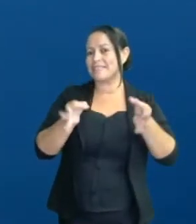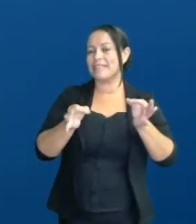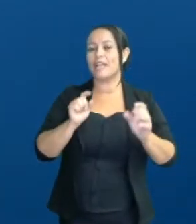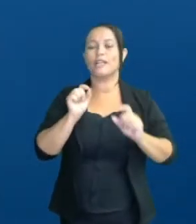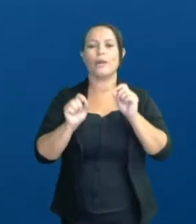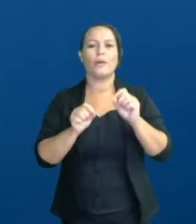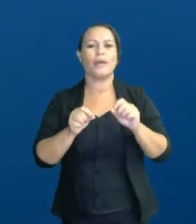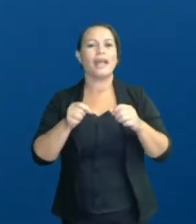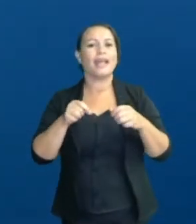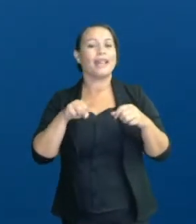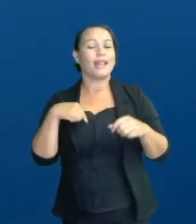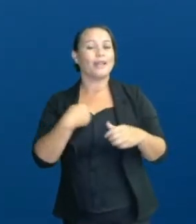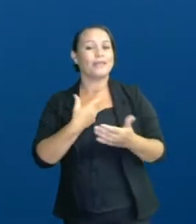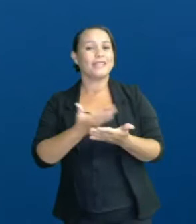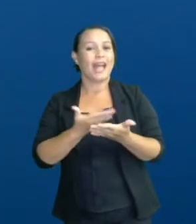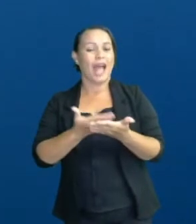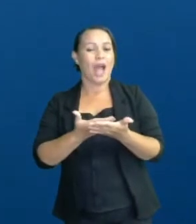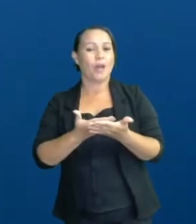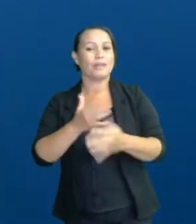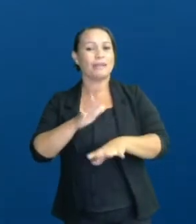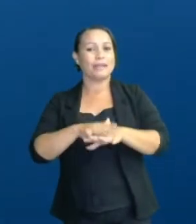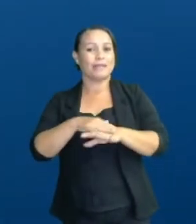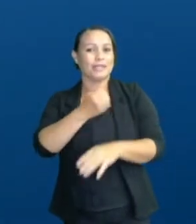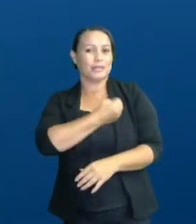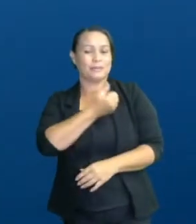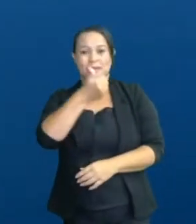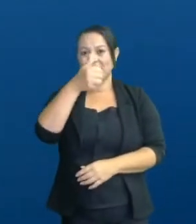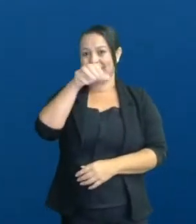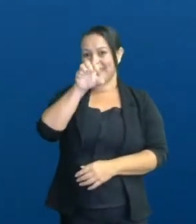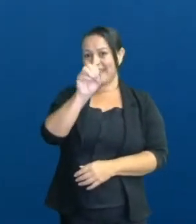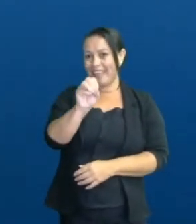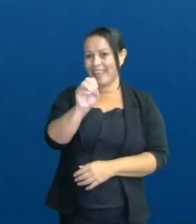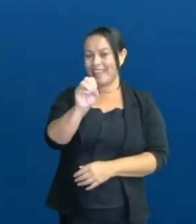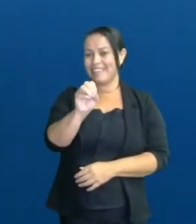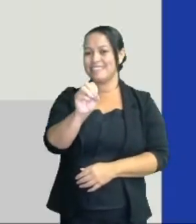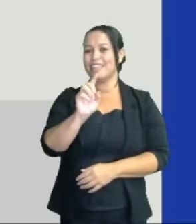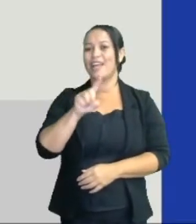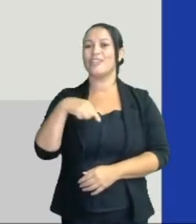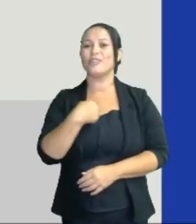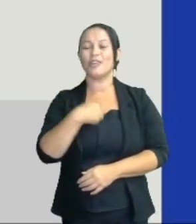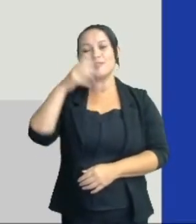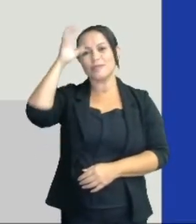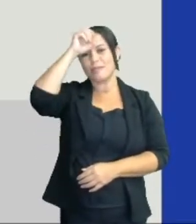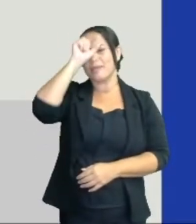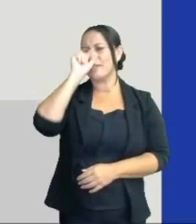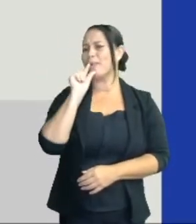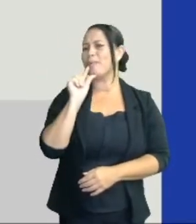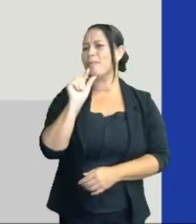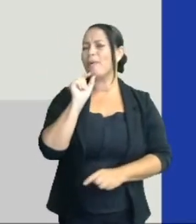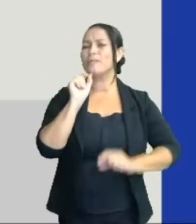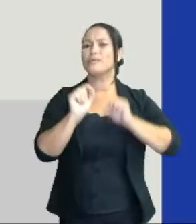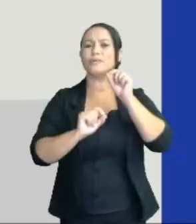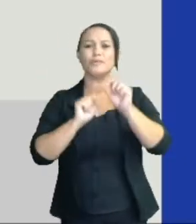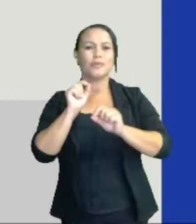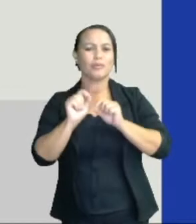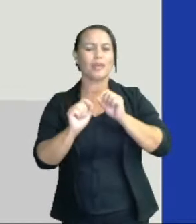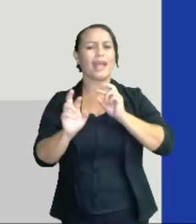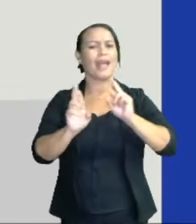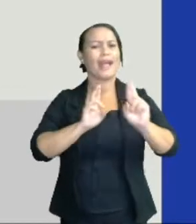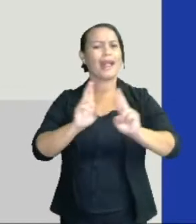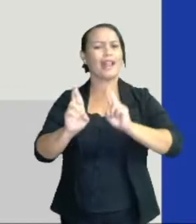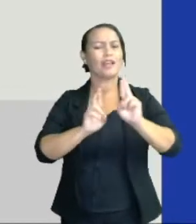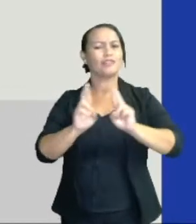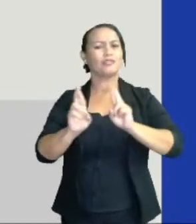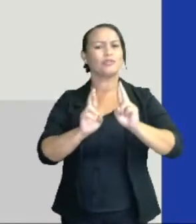Na nossa aula de matemática de número 10, nós vamos aprender um pouco a relacionar